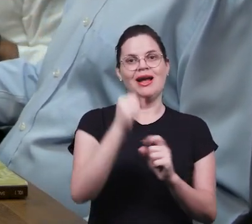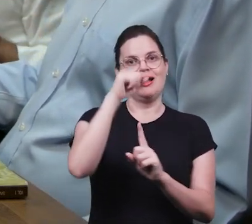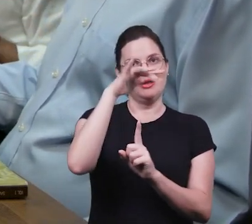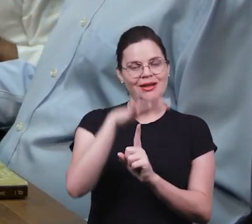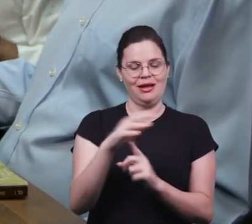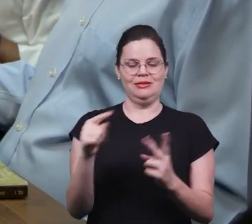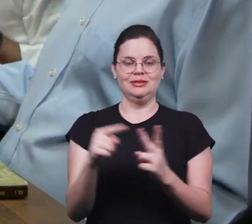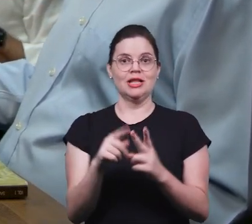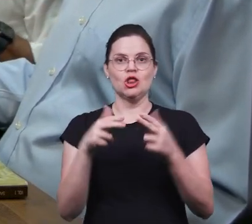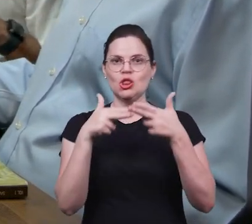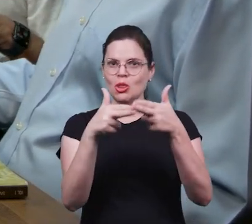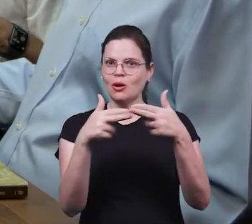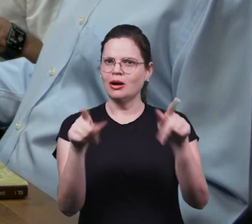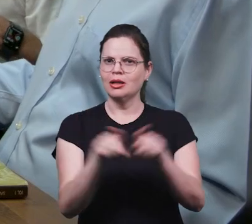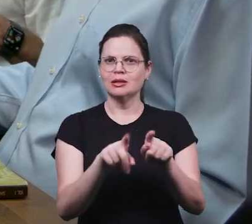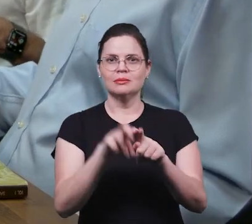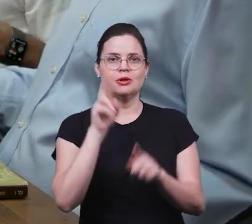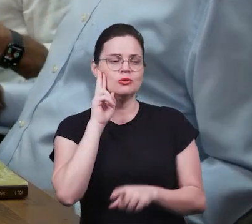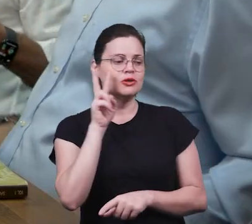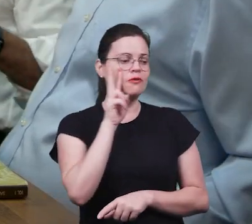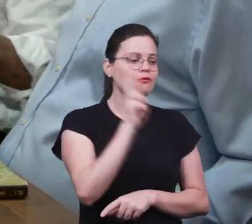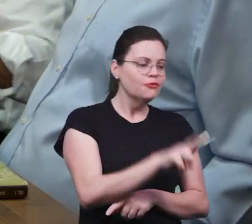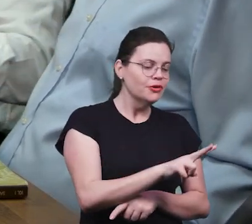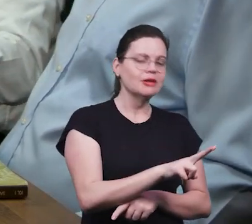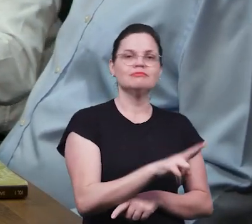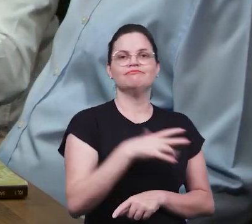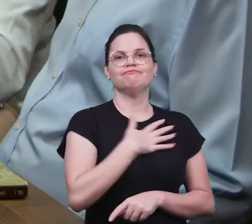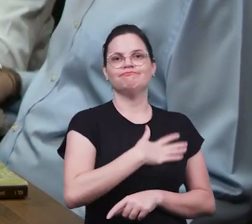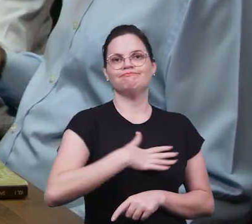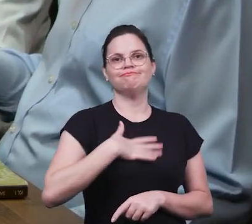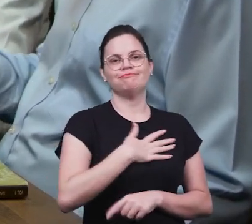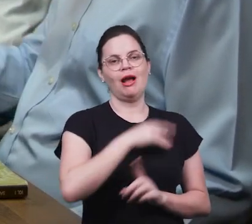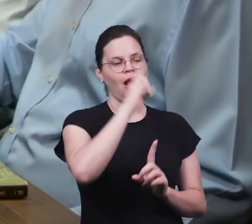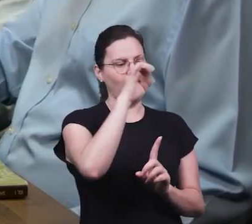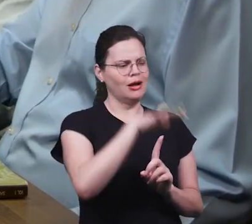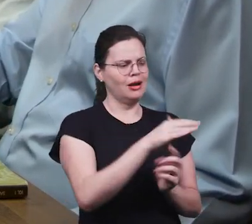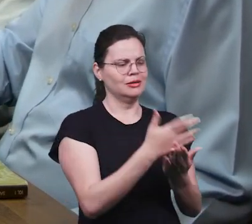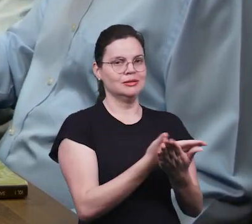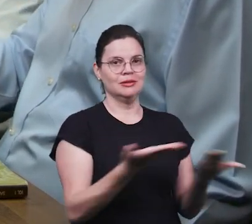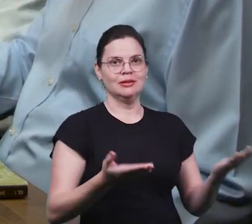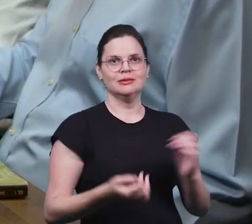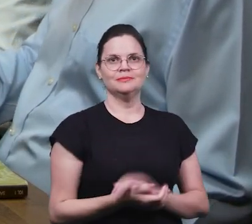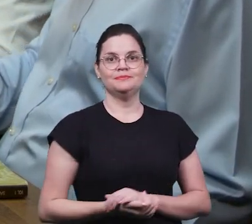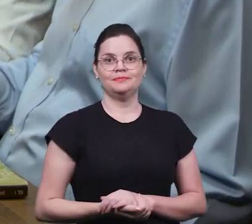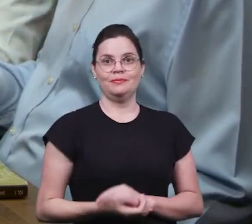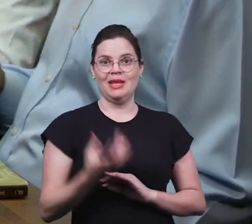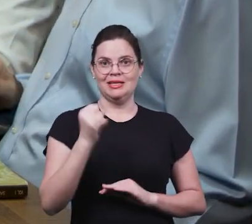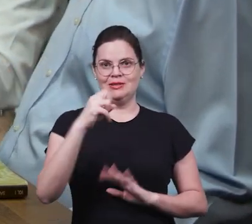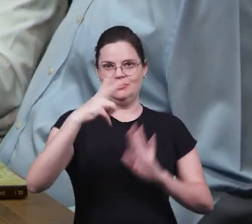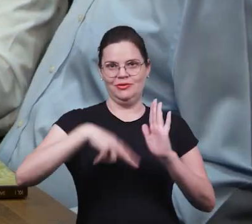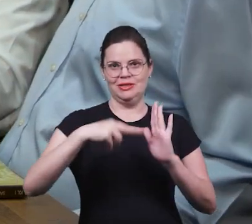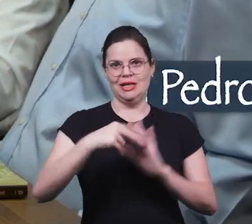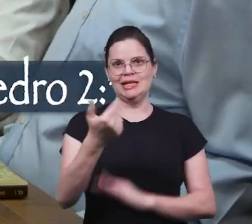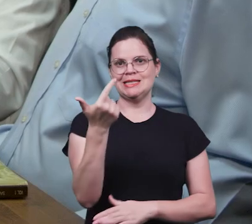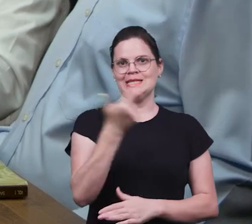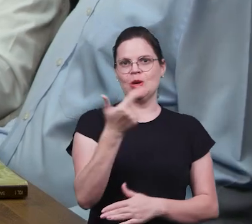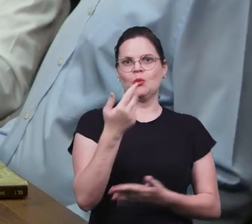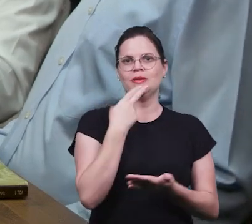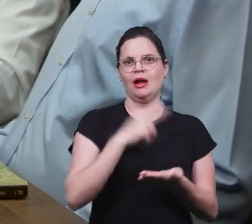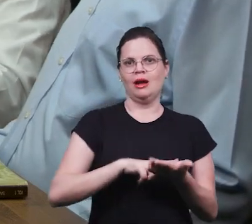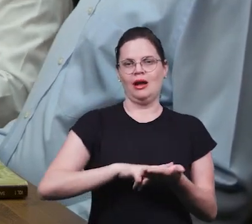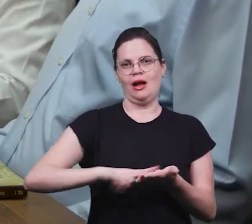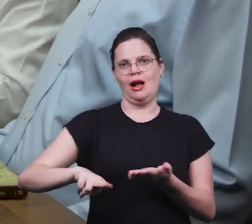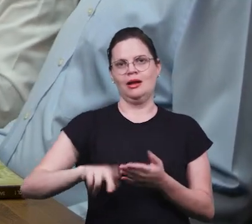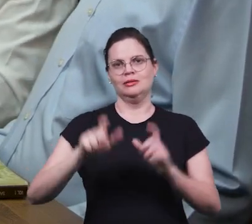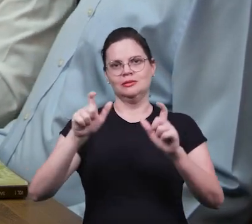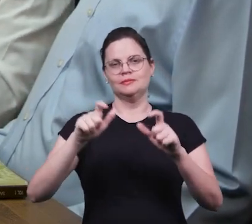Senhor. Glória a Jesus. Pastor Diniz. É interessante que quando você lê 2 Pedro, a segunda carta, não estou lembrado